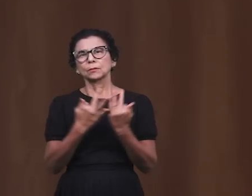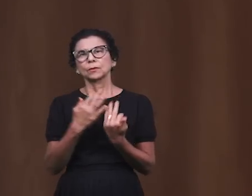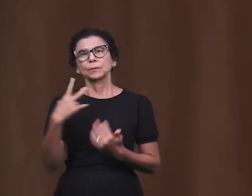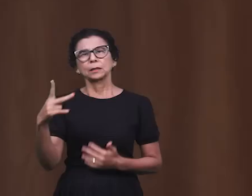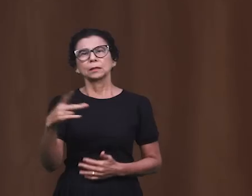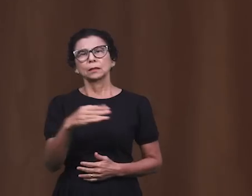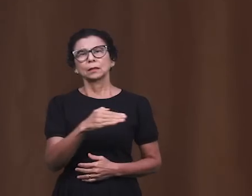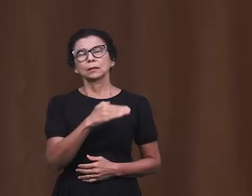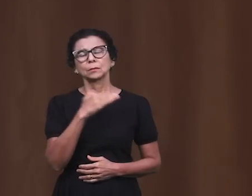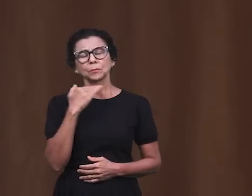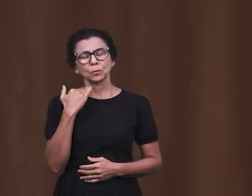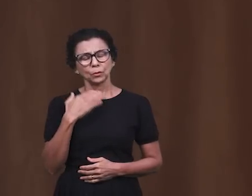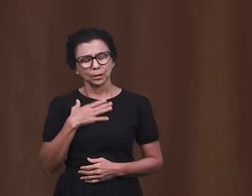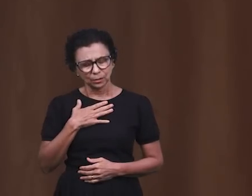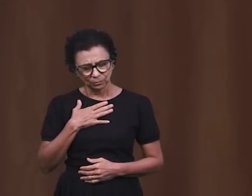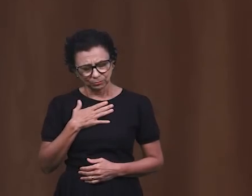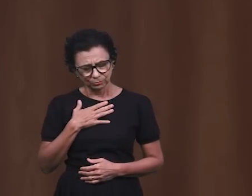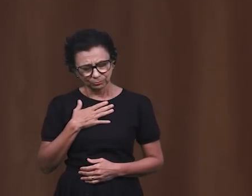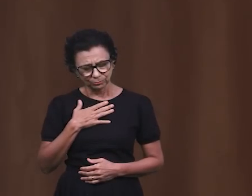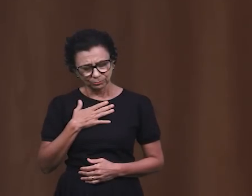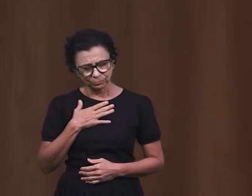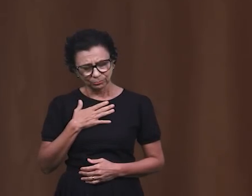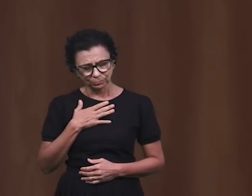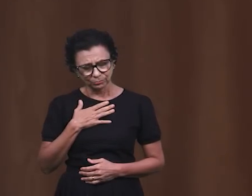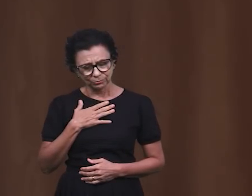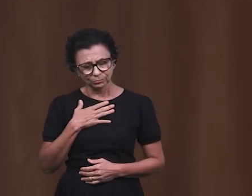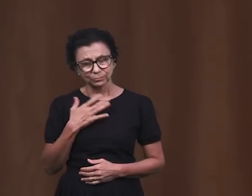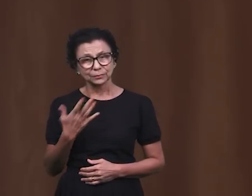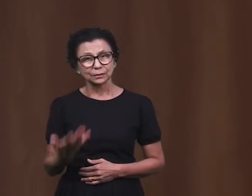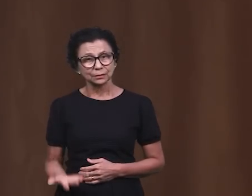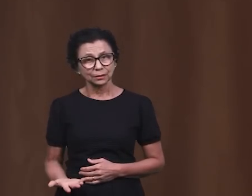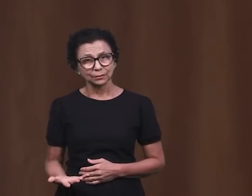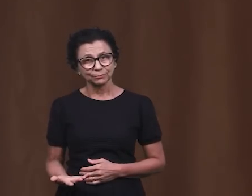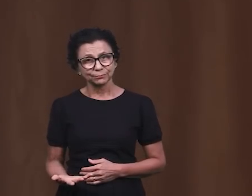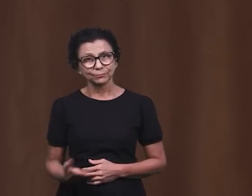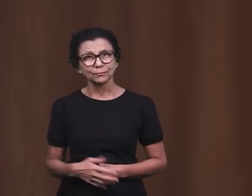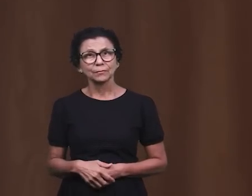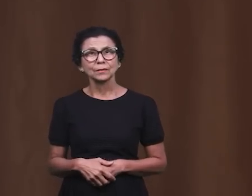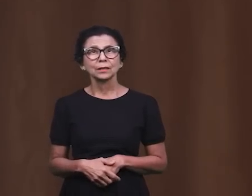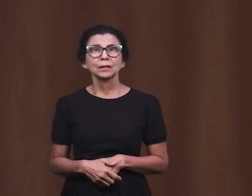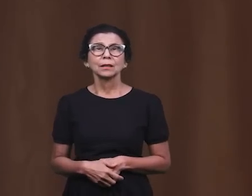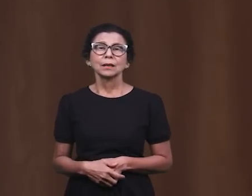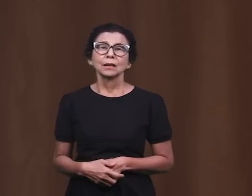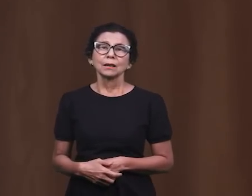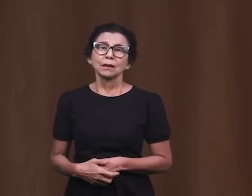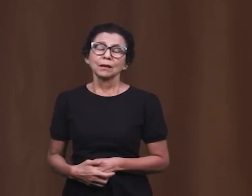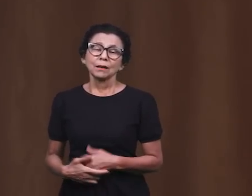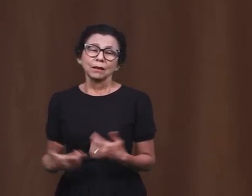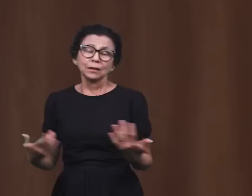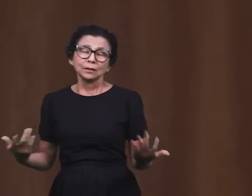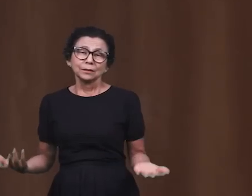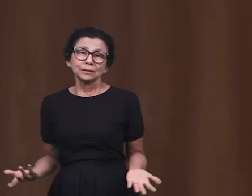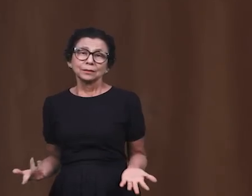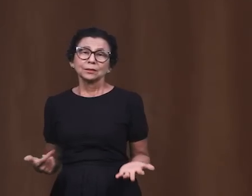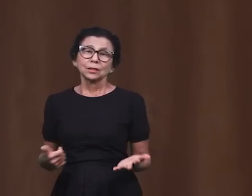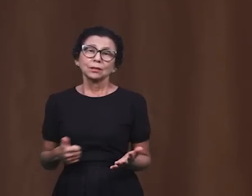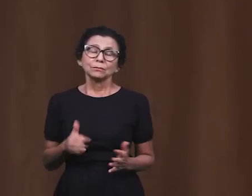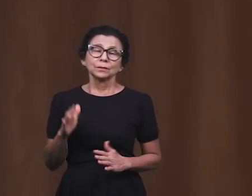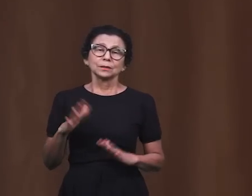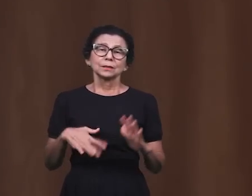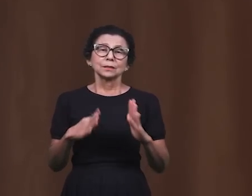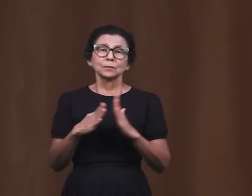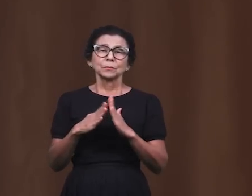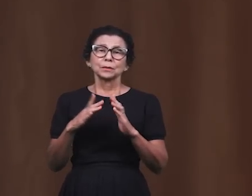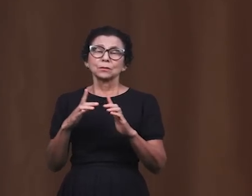Você chega na igreja, você tem lá 100 membros, cada um entra com uma necessidade. Tem um que entra feliz,